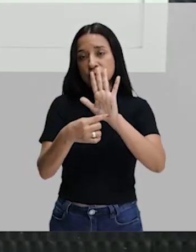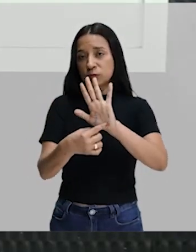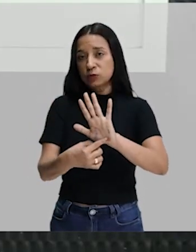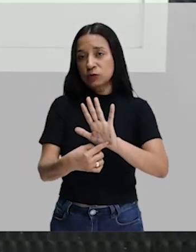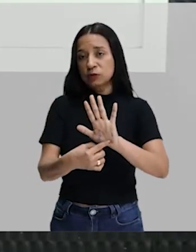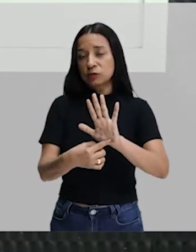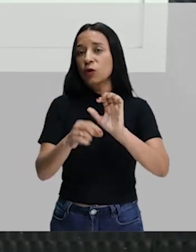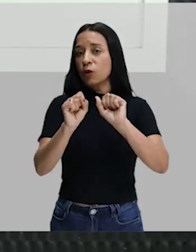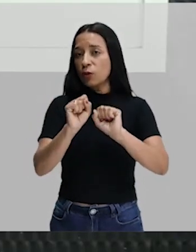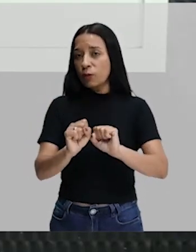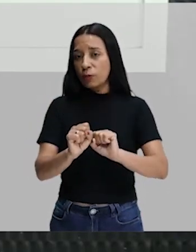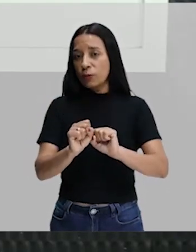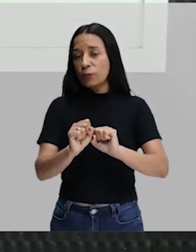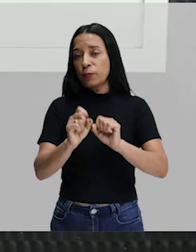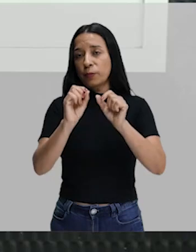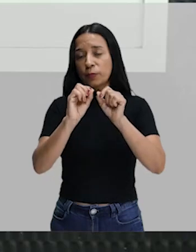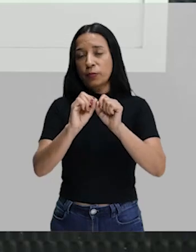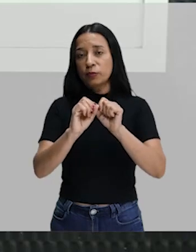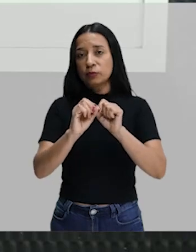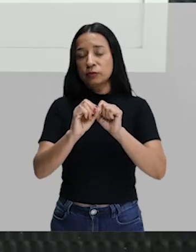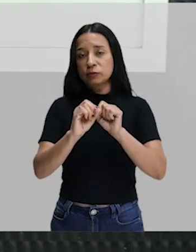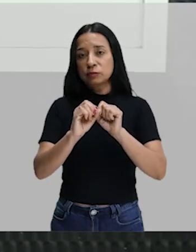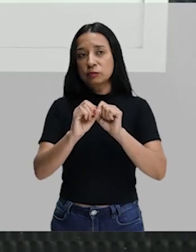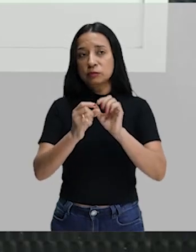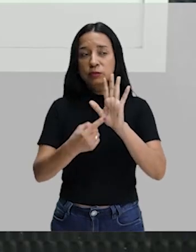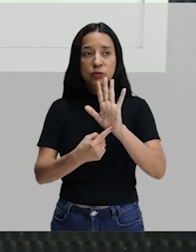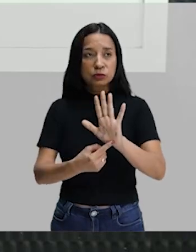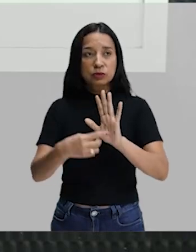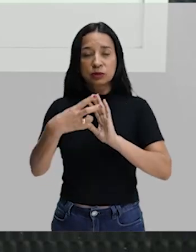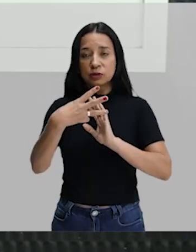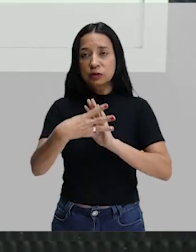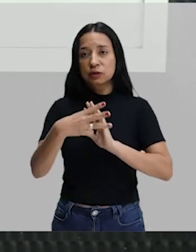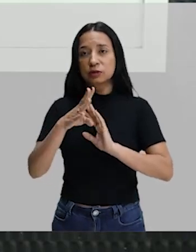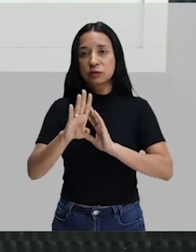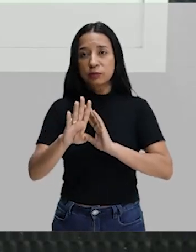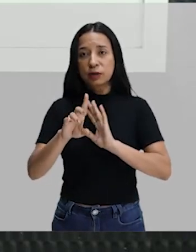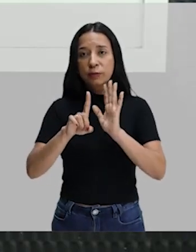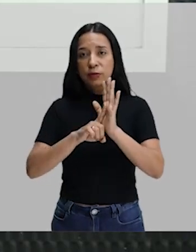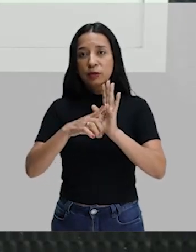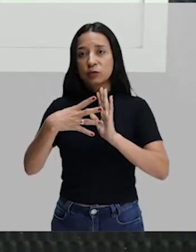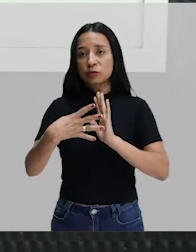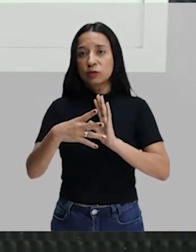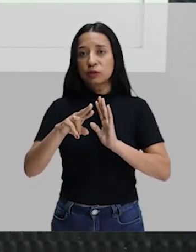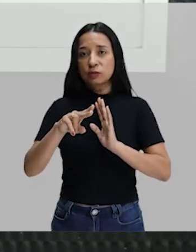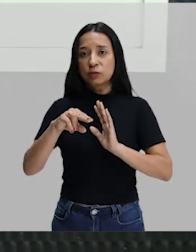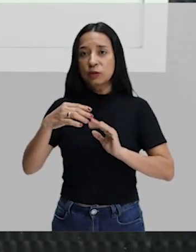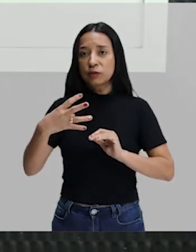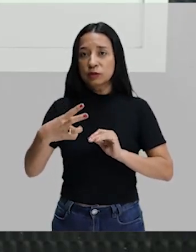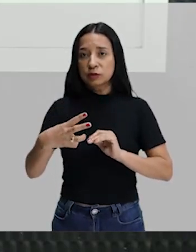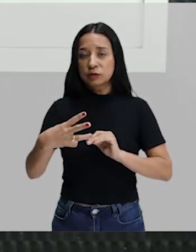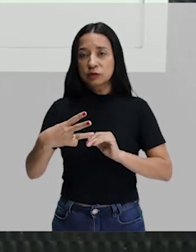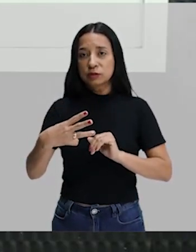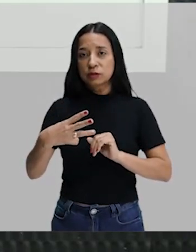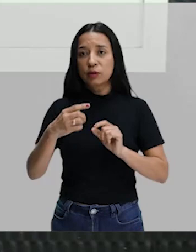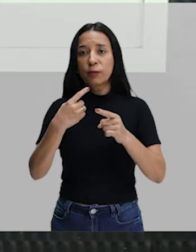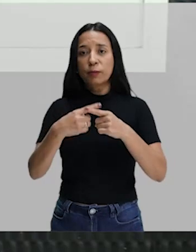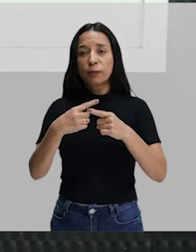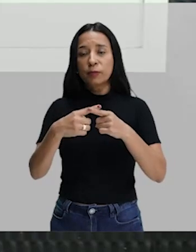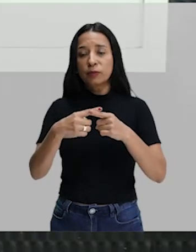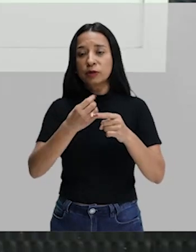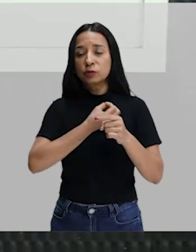3b menos 4 é igual a 3. Tá? Porque são